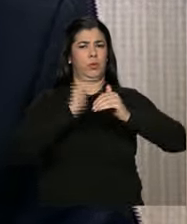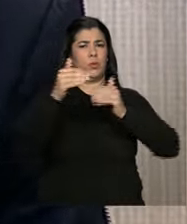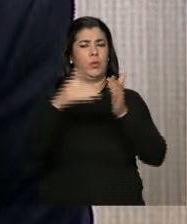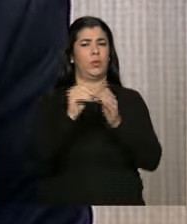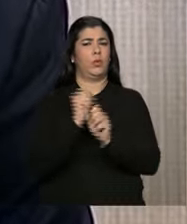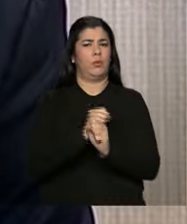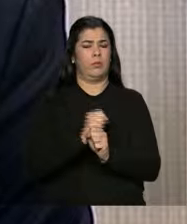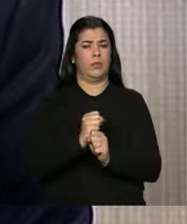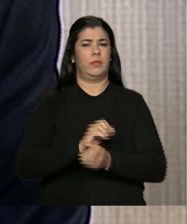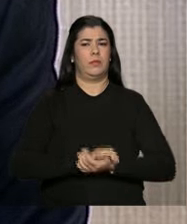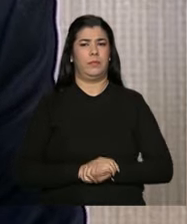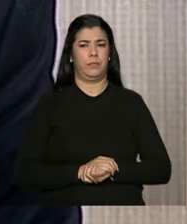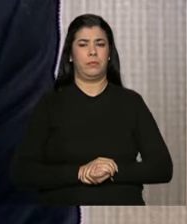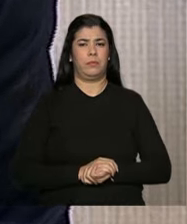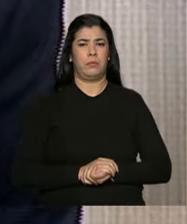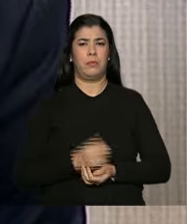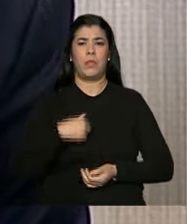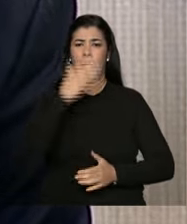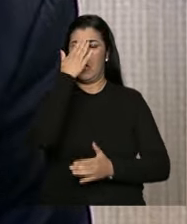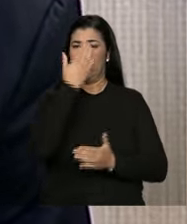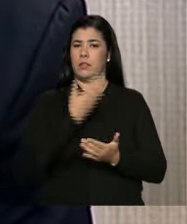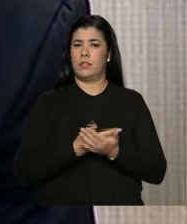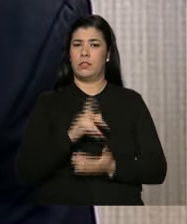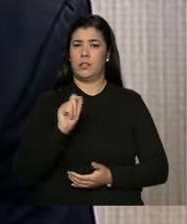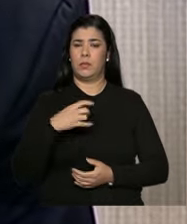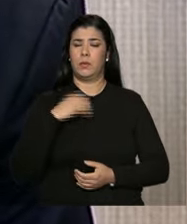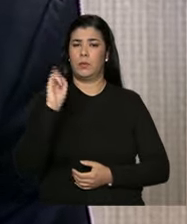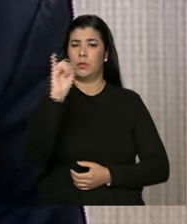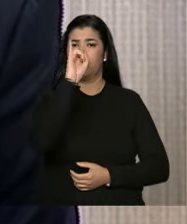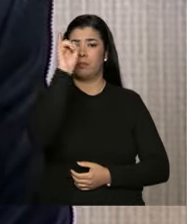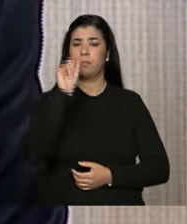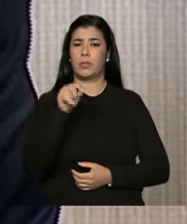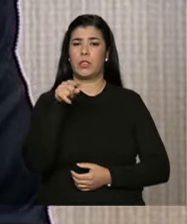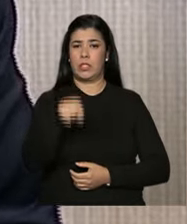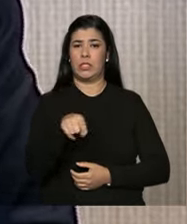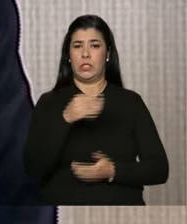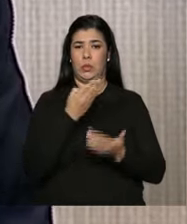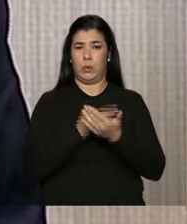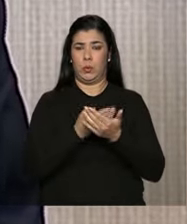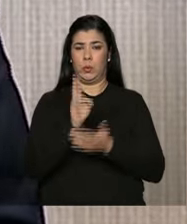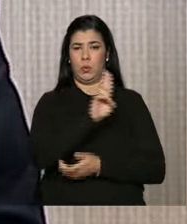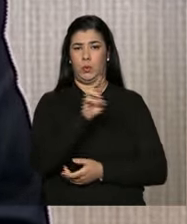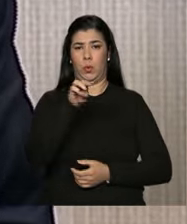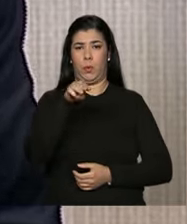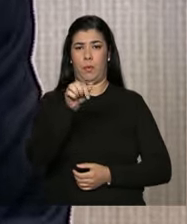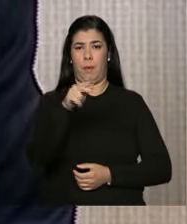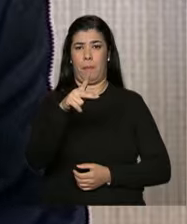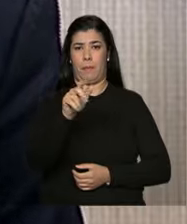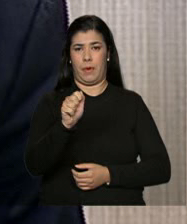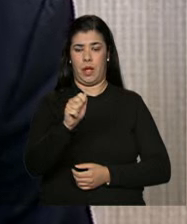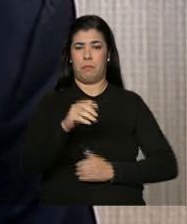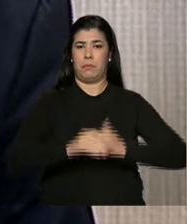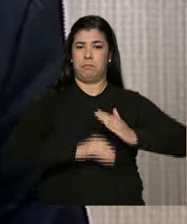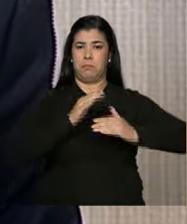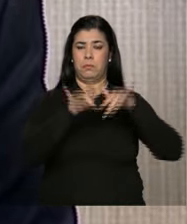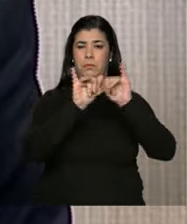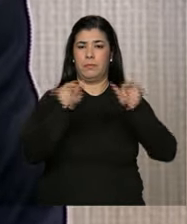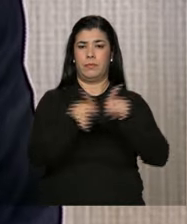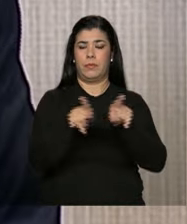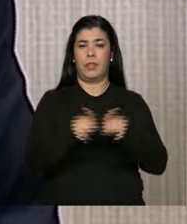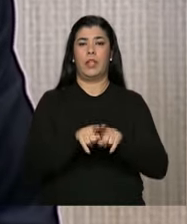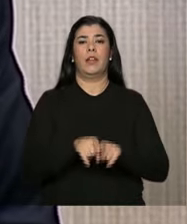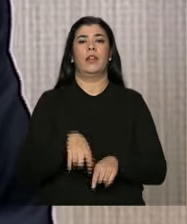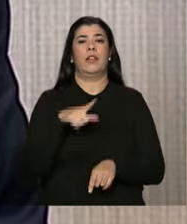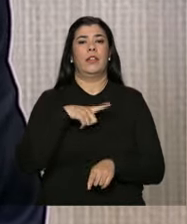período. É, eu acho que o fundamental do do mapa, ele já vem sendo lançado, mas ele ajudou muito, inspirou